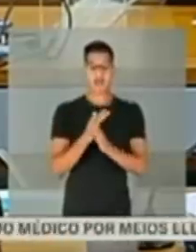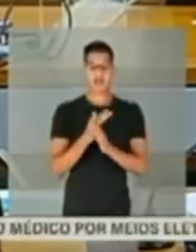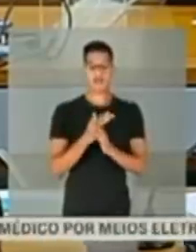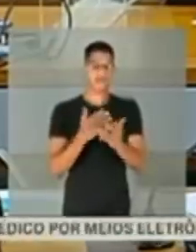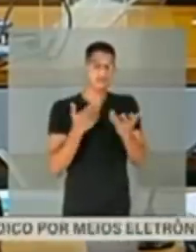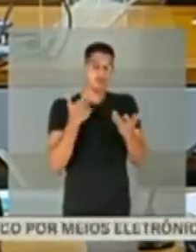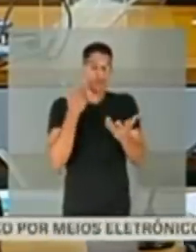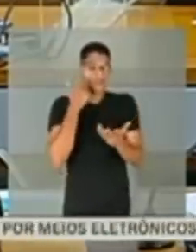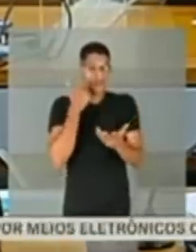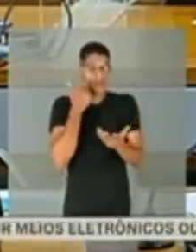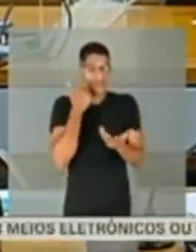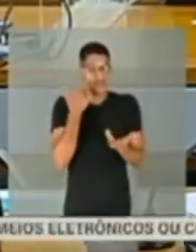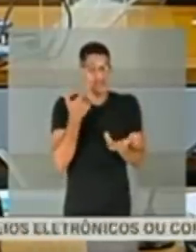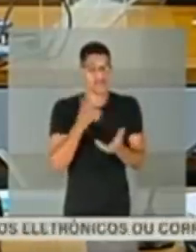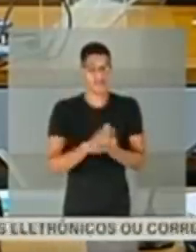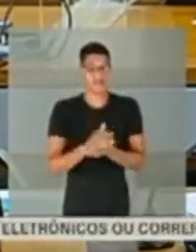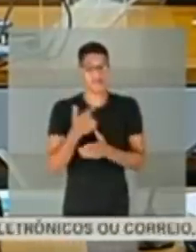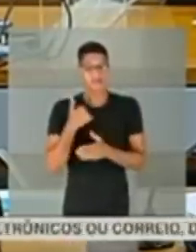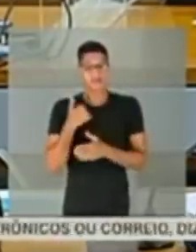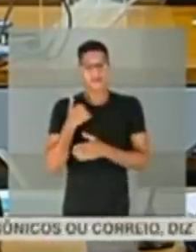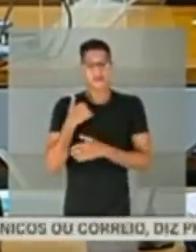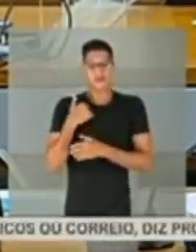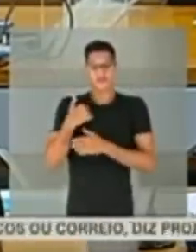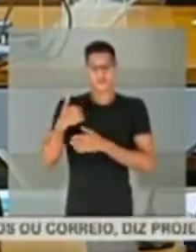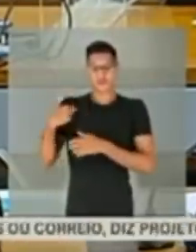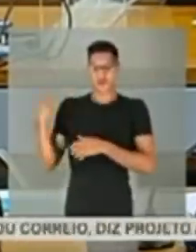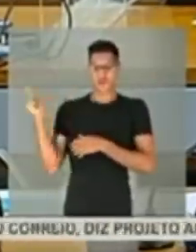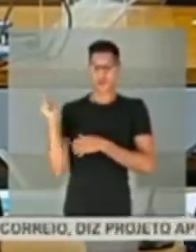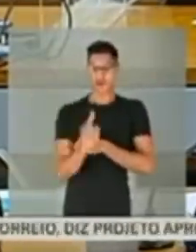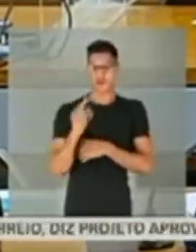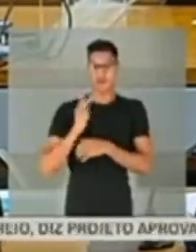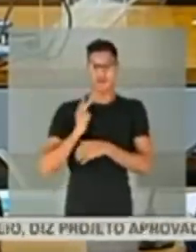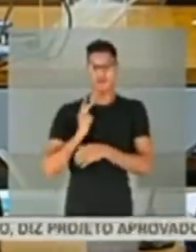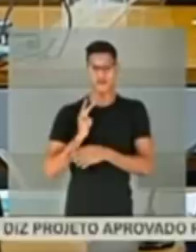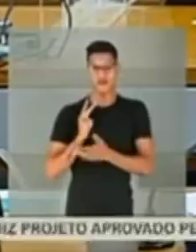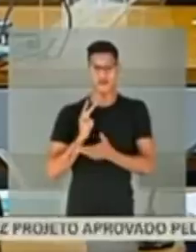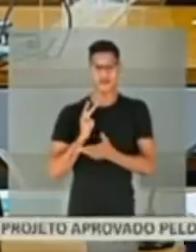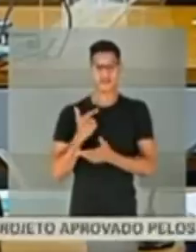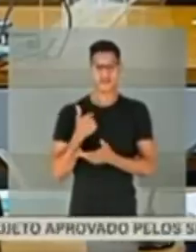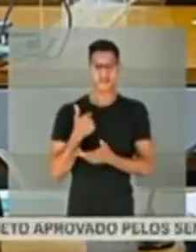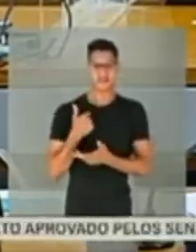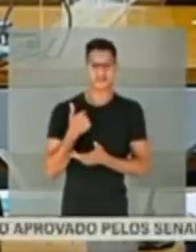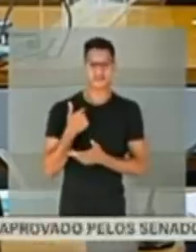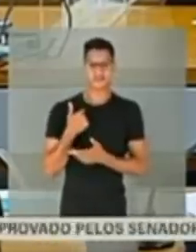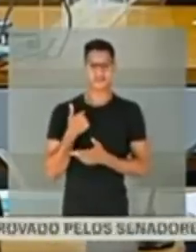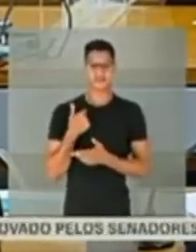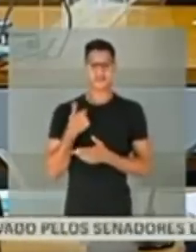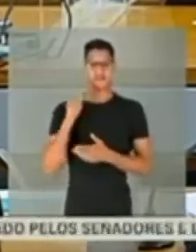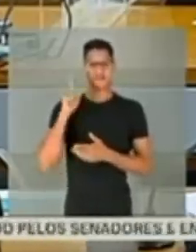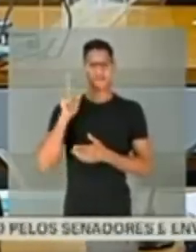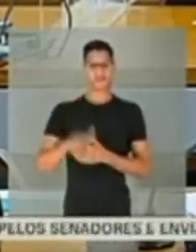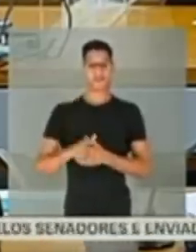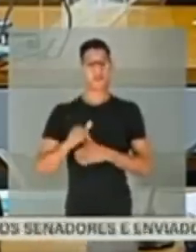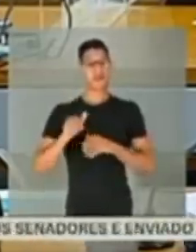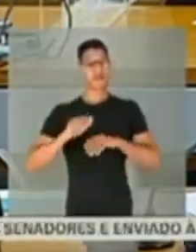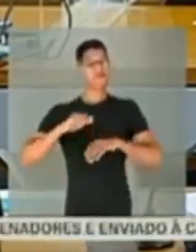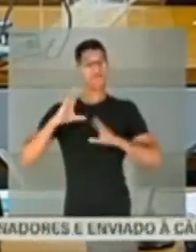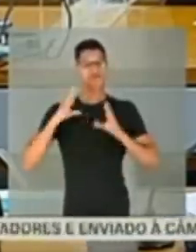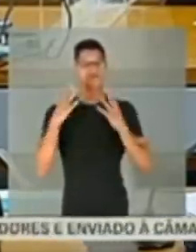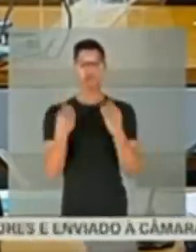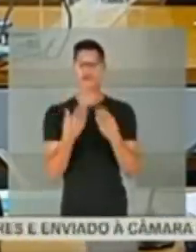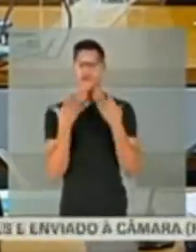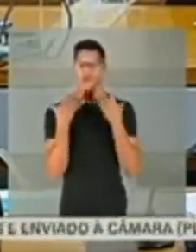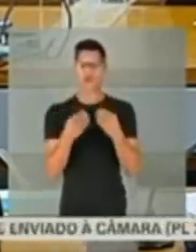Veja, eu venho da iniciativa privada e é muito, mas muito